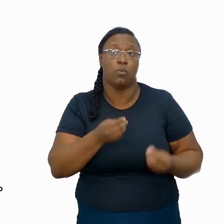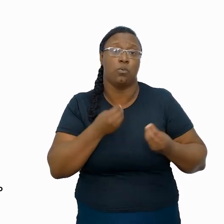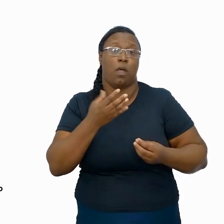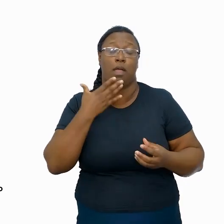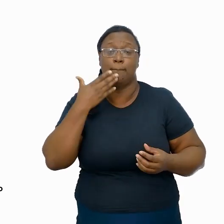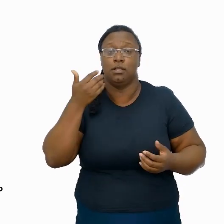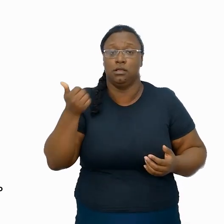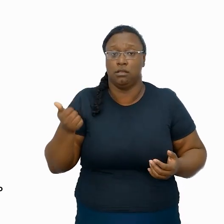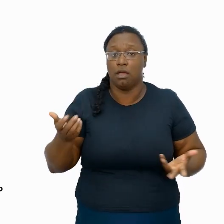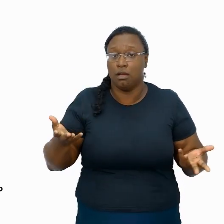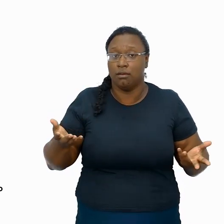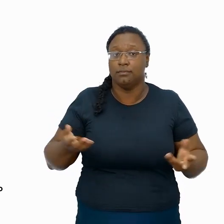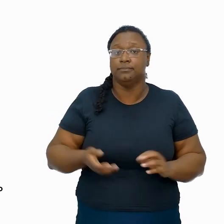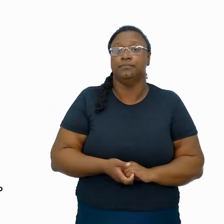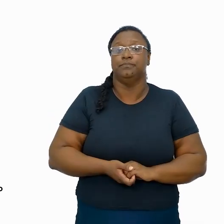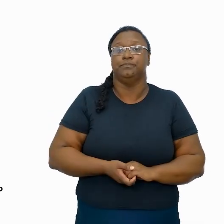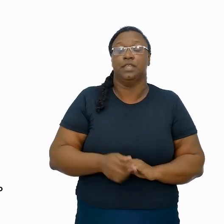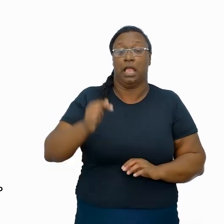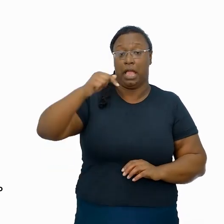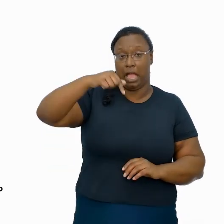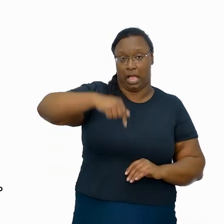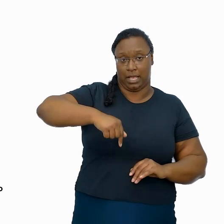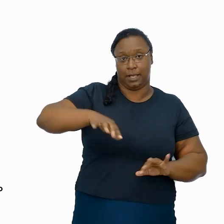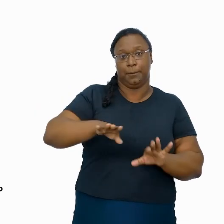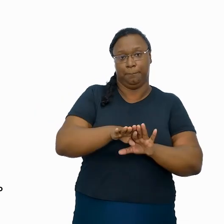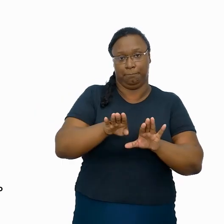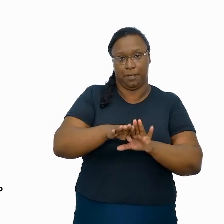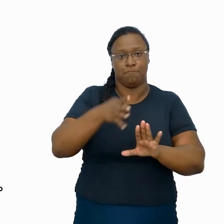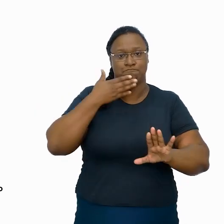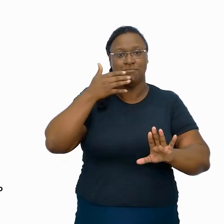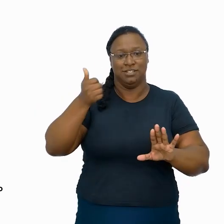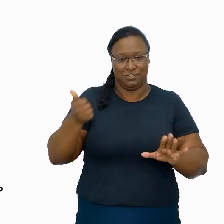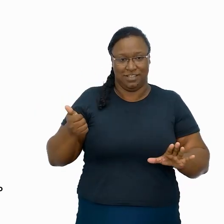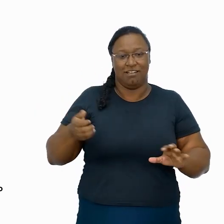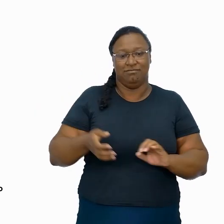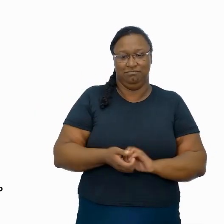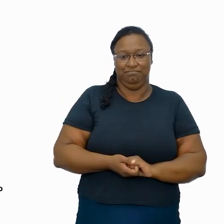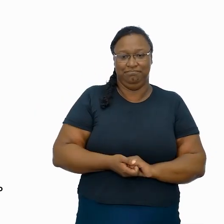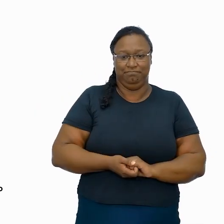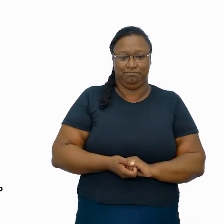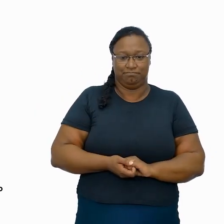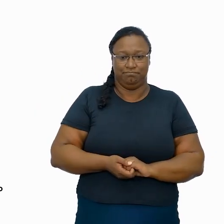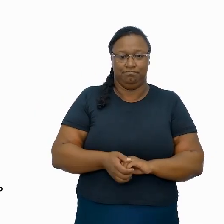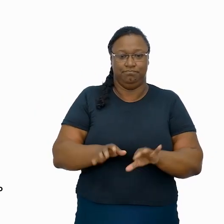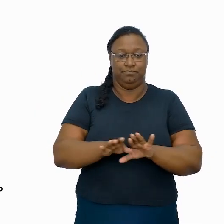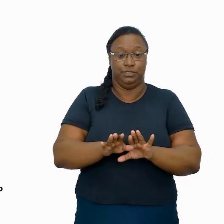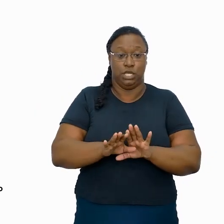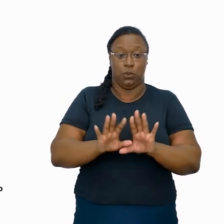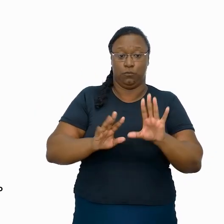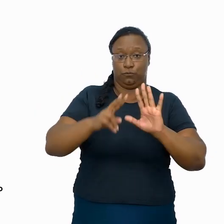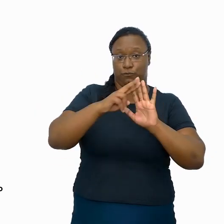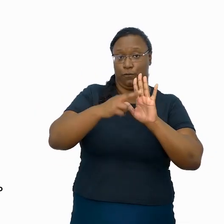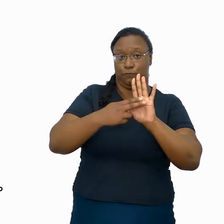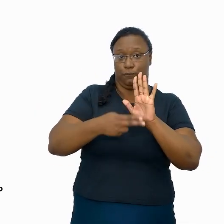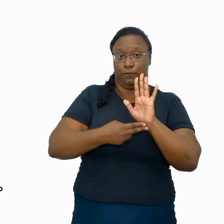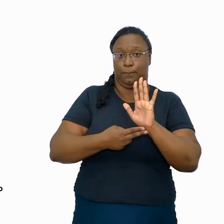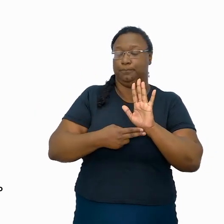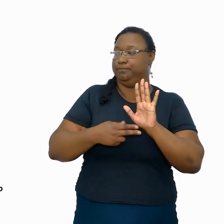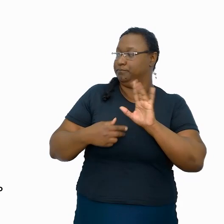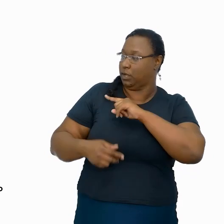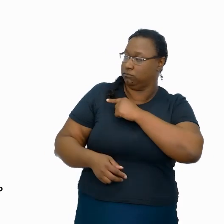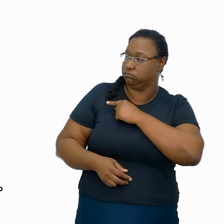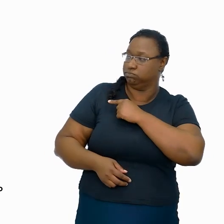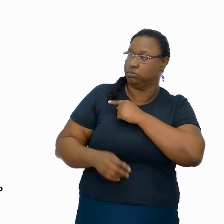de alguma forma. E aí a gente tem também, né, os Padlets de biologia, ciências, física e